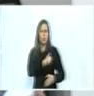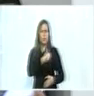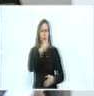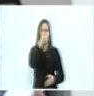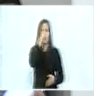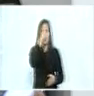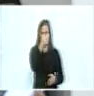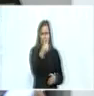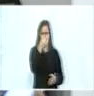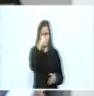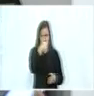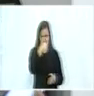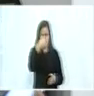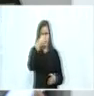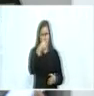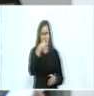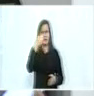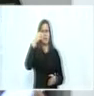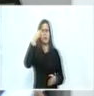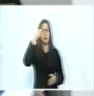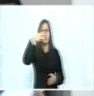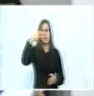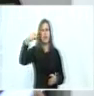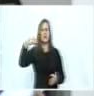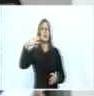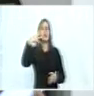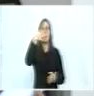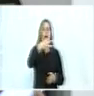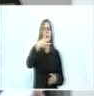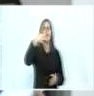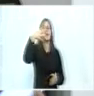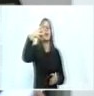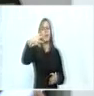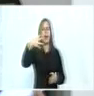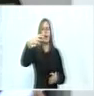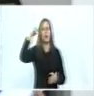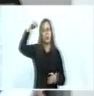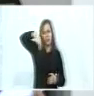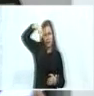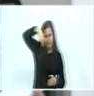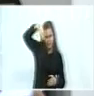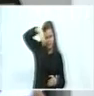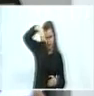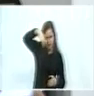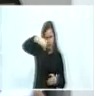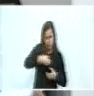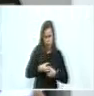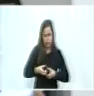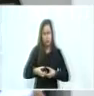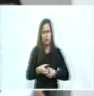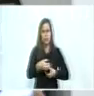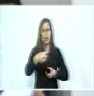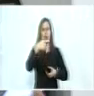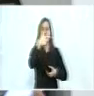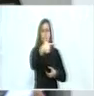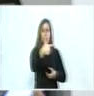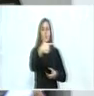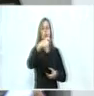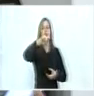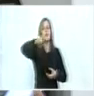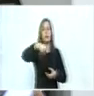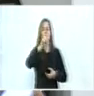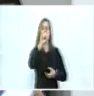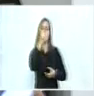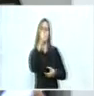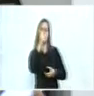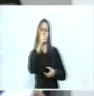136/2016, referente a 44 metros de tubo metálicos de 2,8 metros de diâmetro,